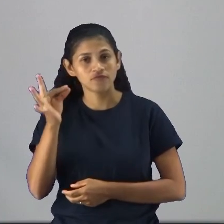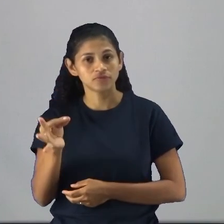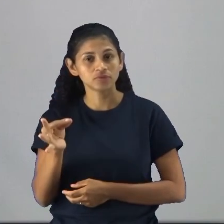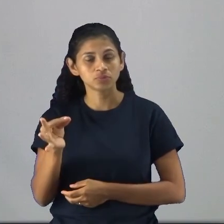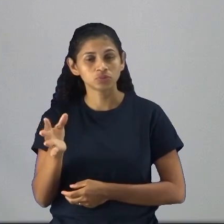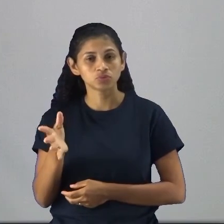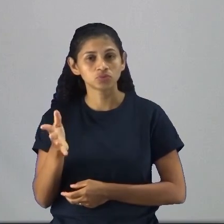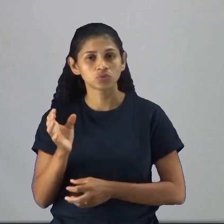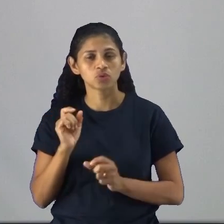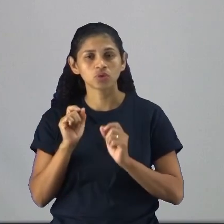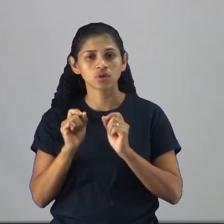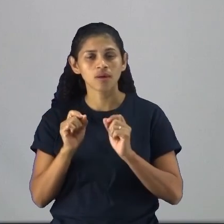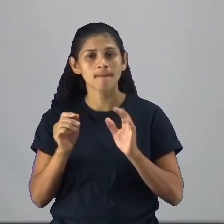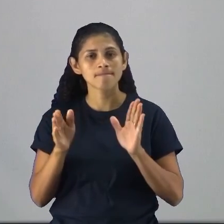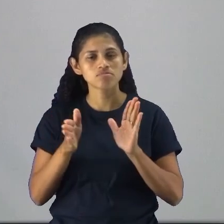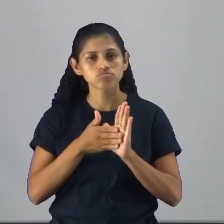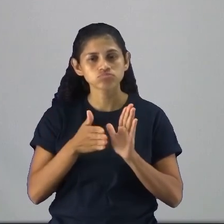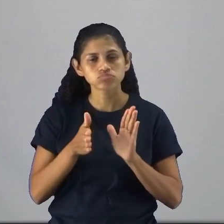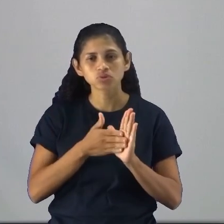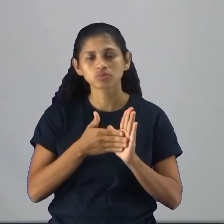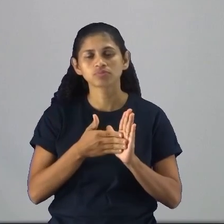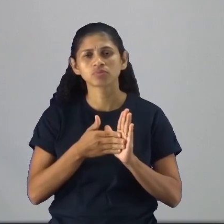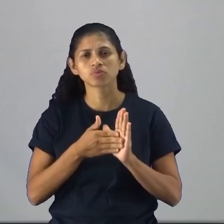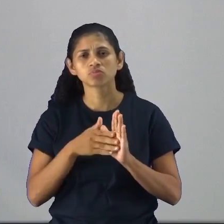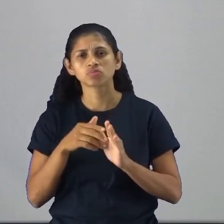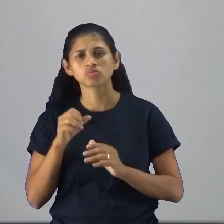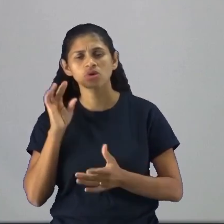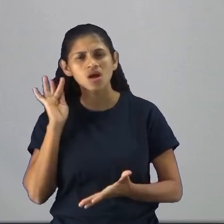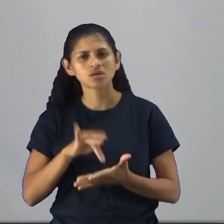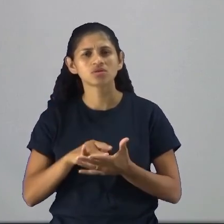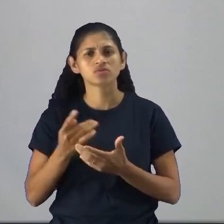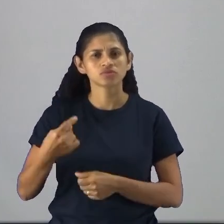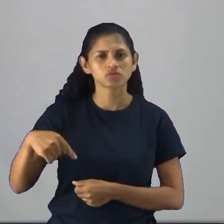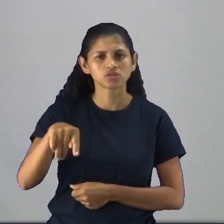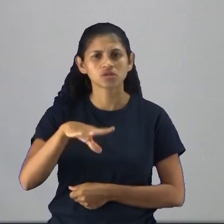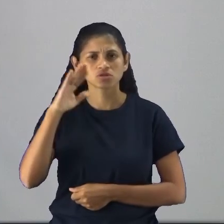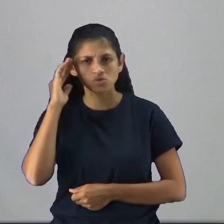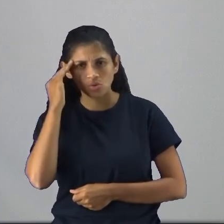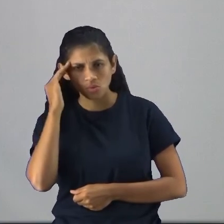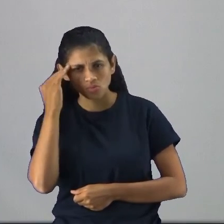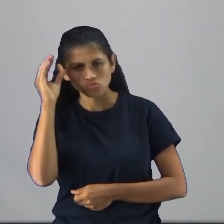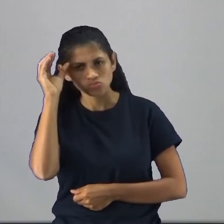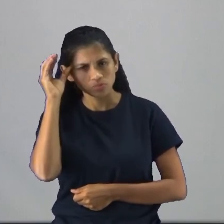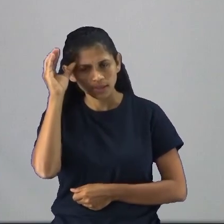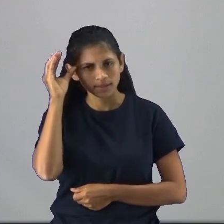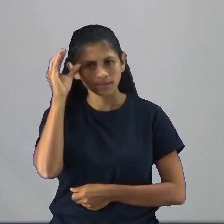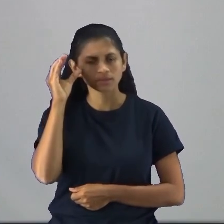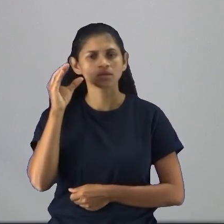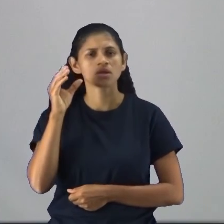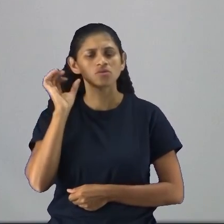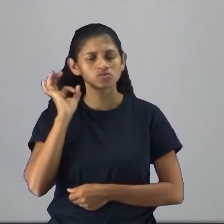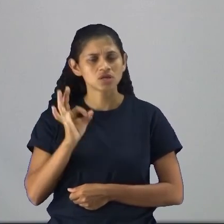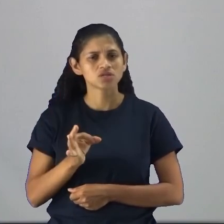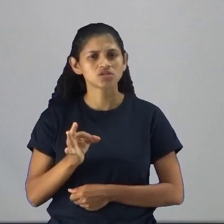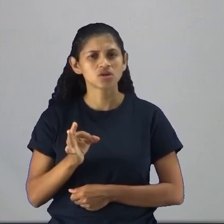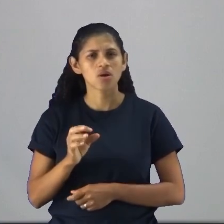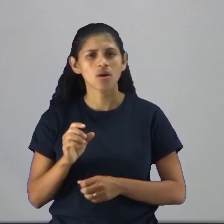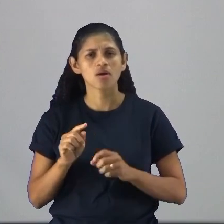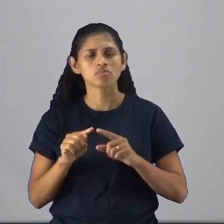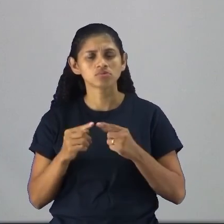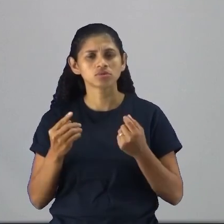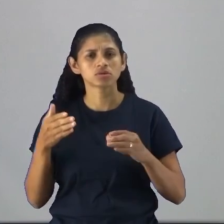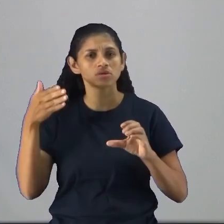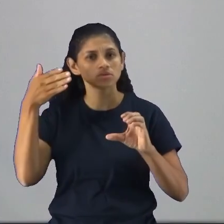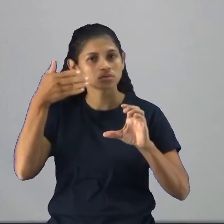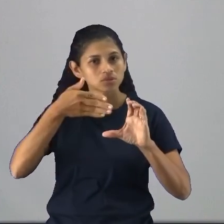suas propriedades. Eu acredito que vocês compreenderam bem direitinho, mas, professora, eu quero rever essa aula novamente. Corre e